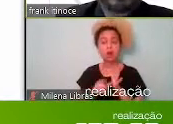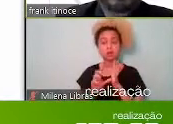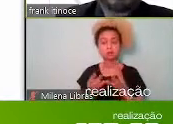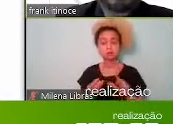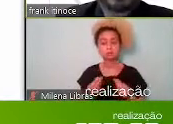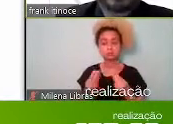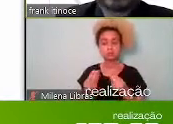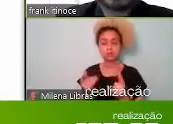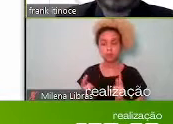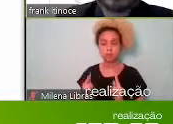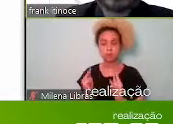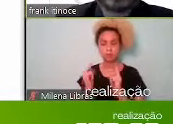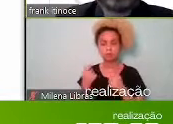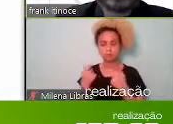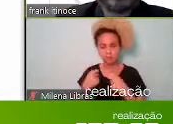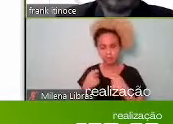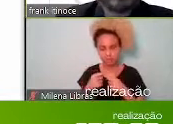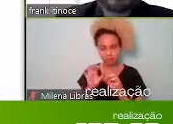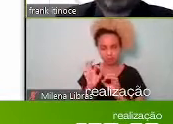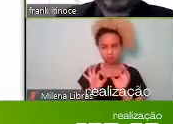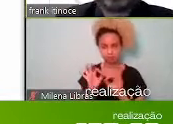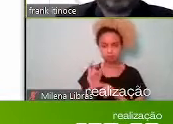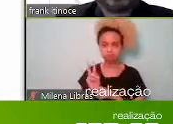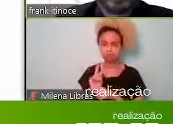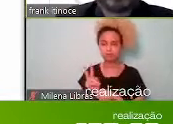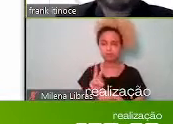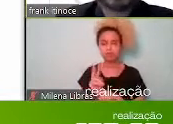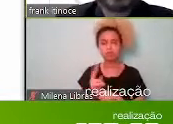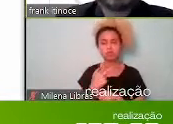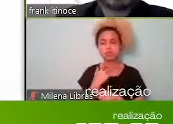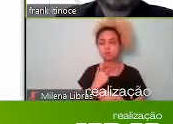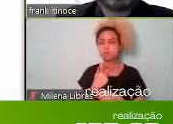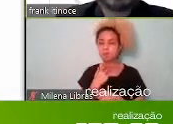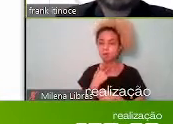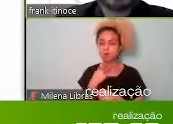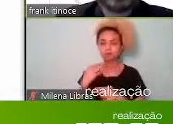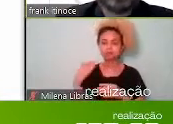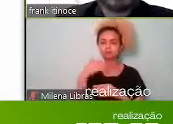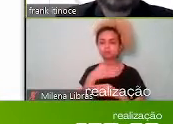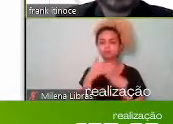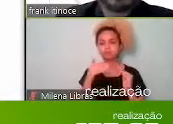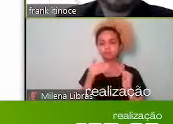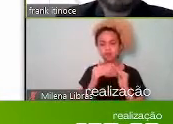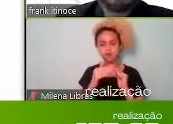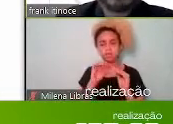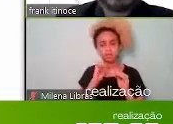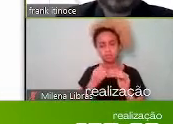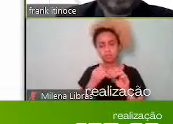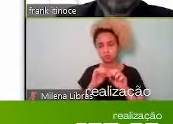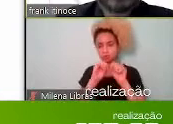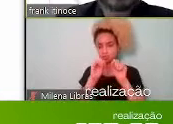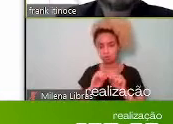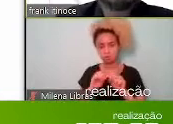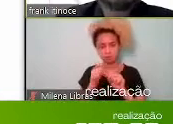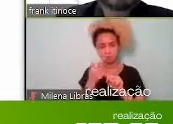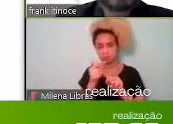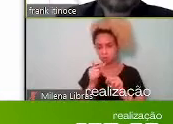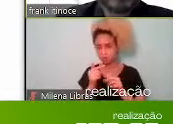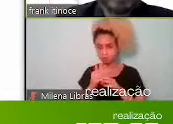tem que prever os sistemas de proteção, não pode ocupar o prédio sem estar com os sistemas instalados e